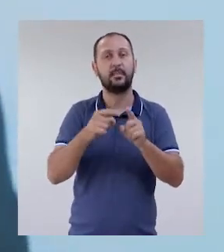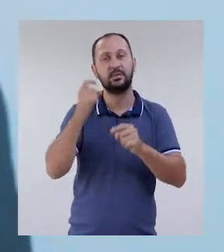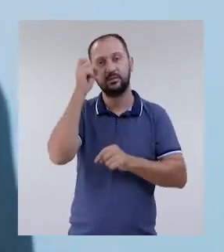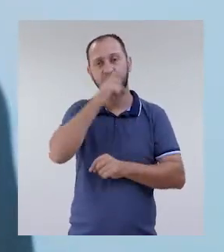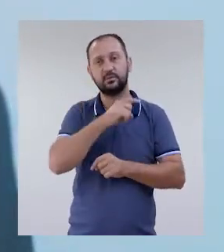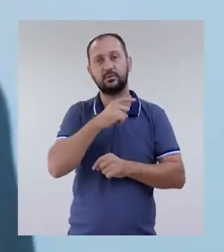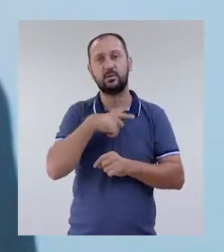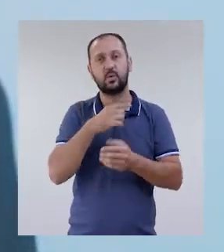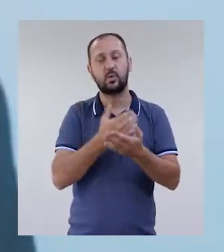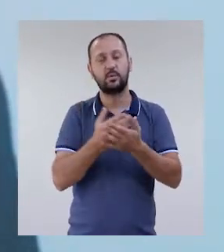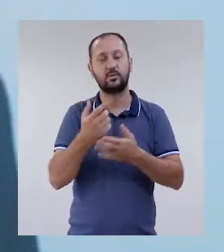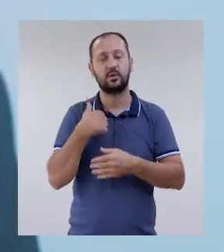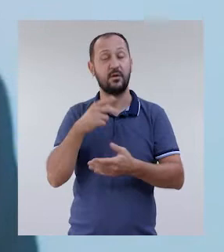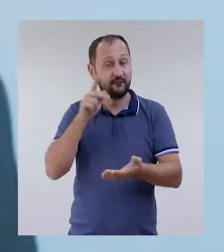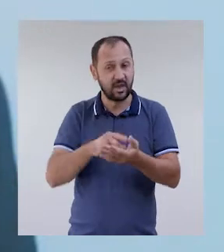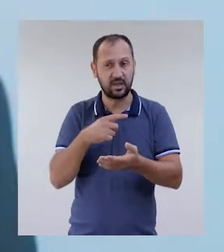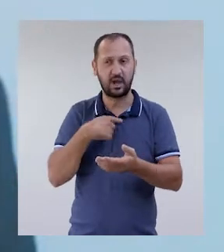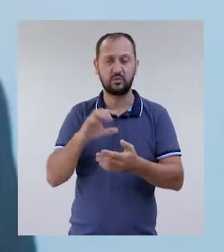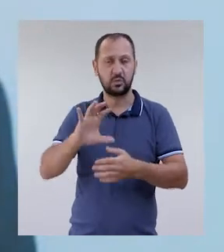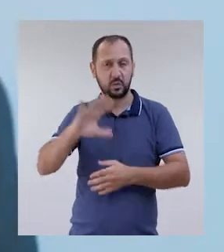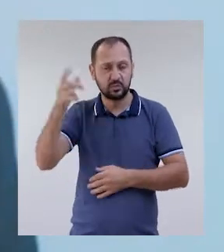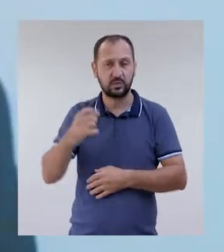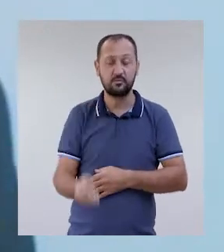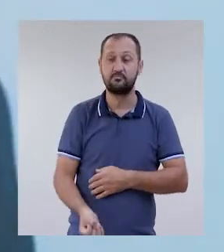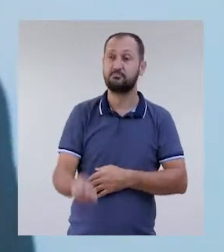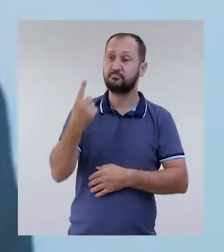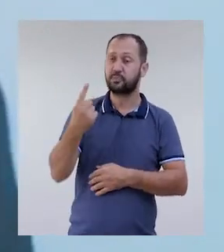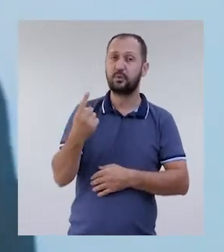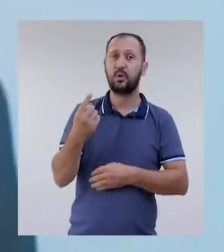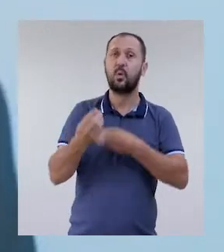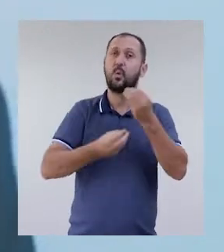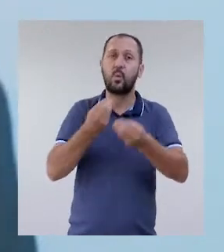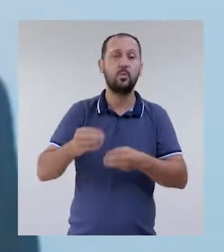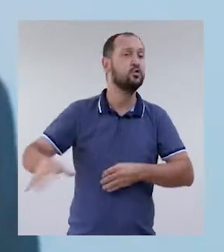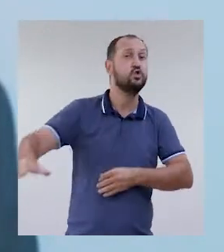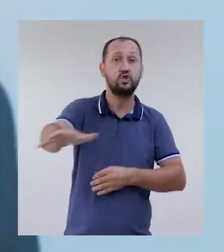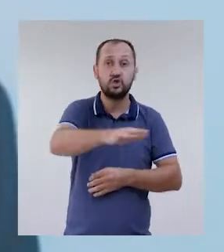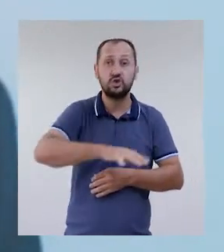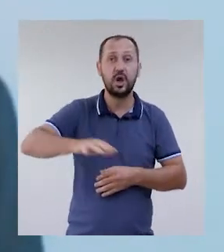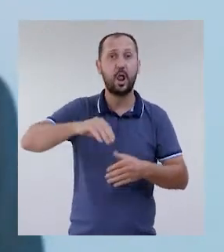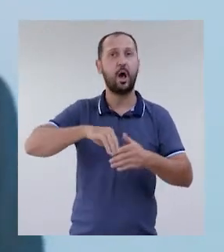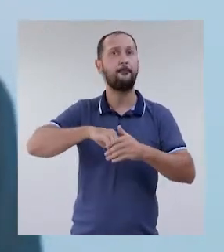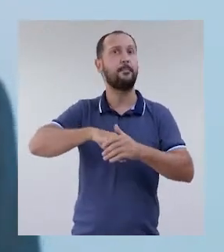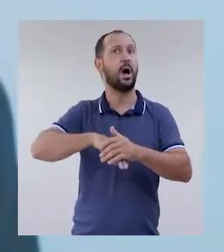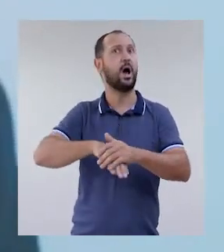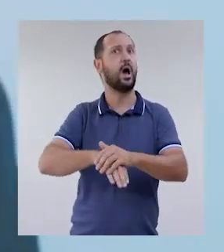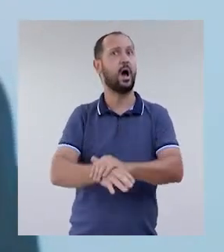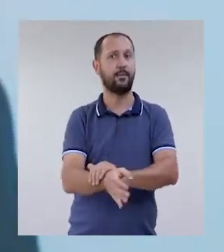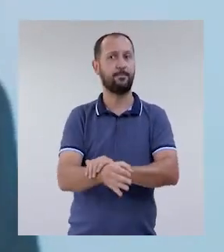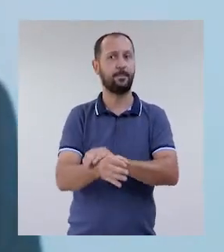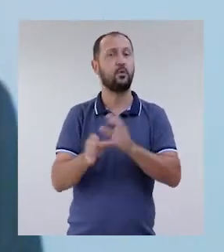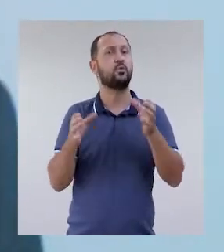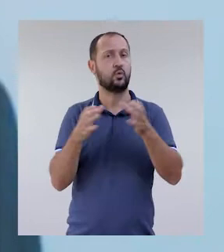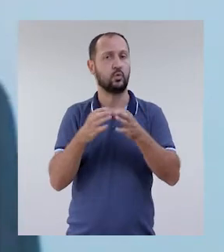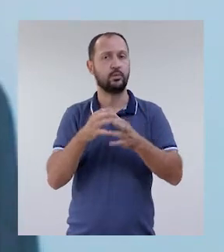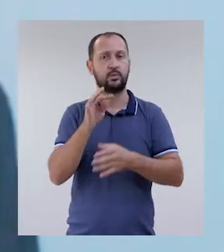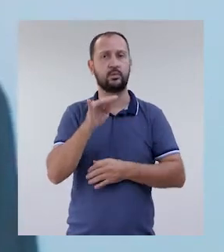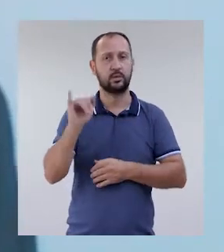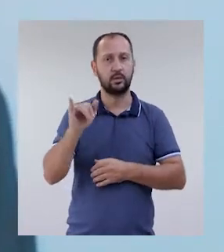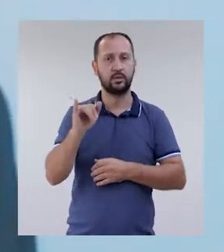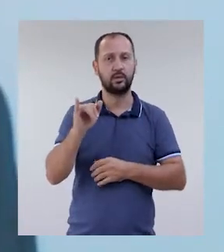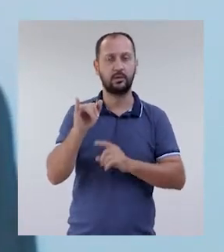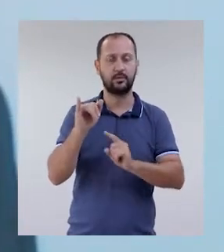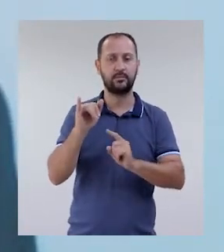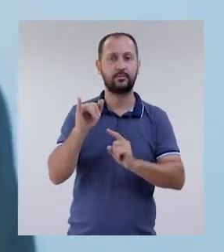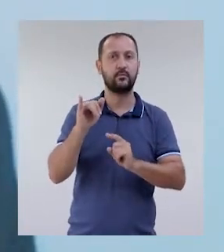dificuldade, ela foi... Eu me surpreendi positivamente com a adaptação de todos. A nossa TI,